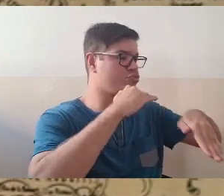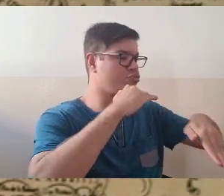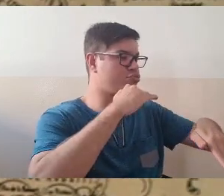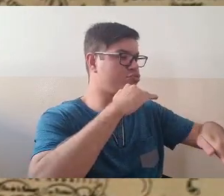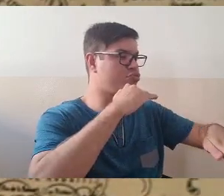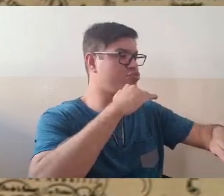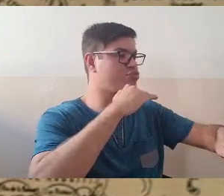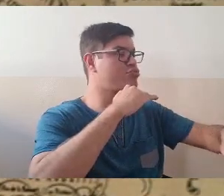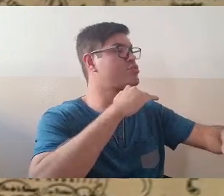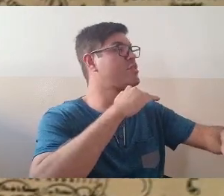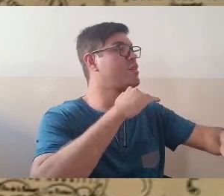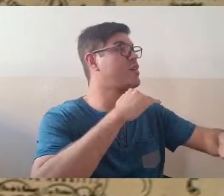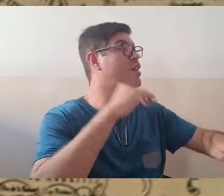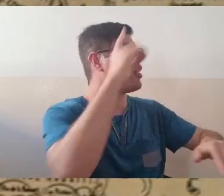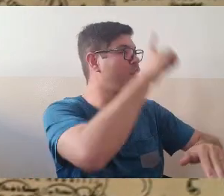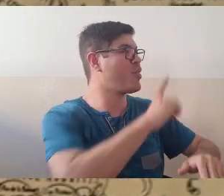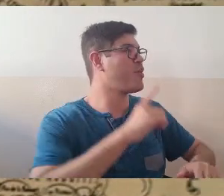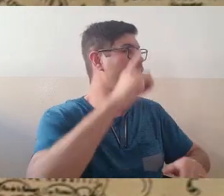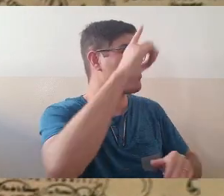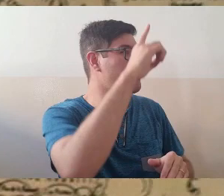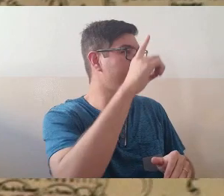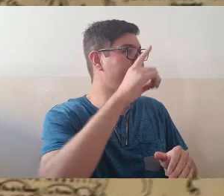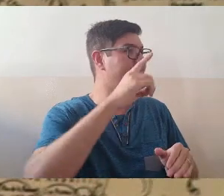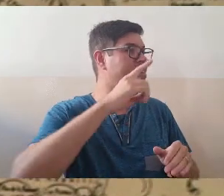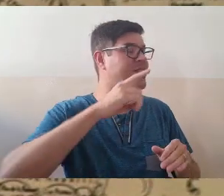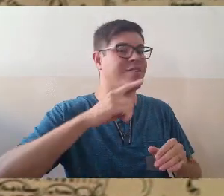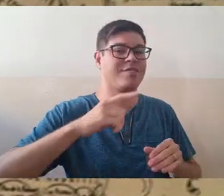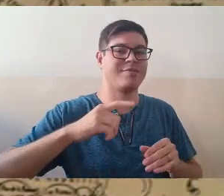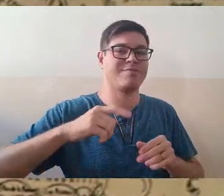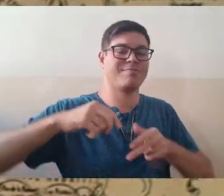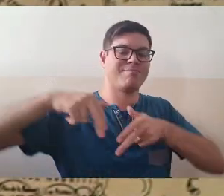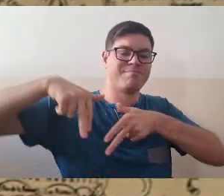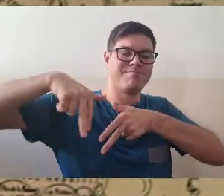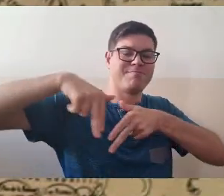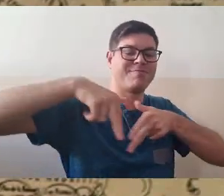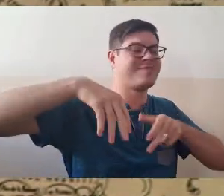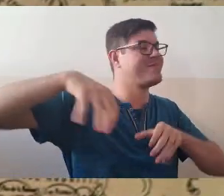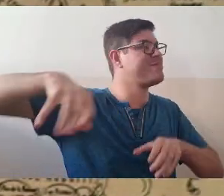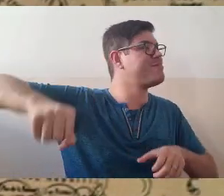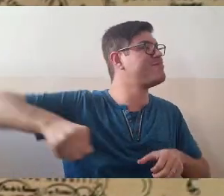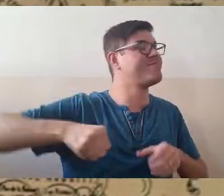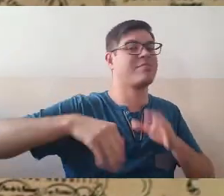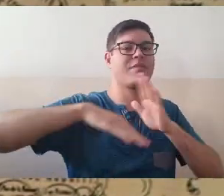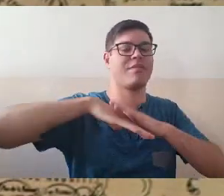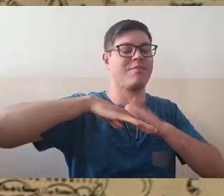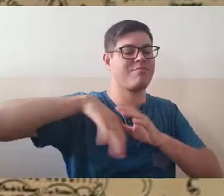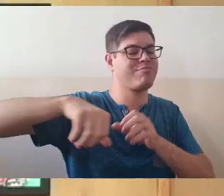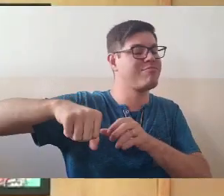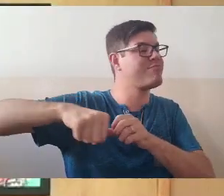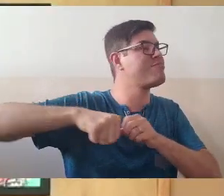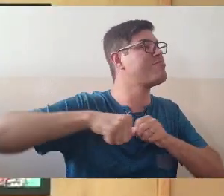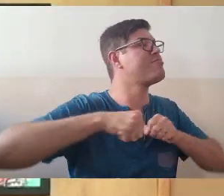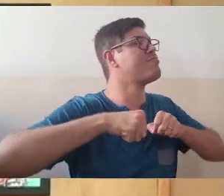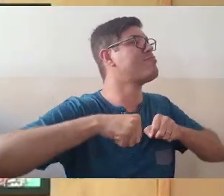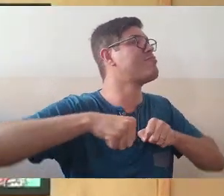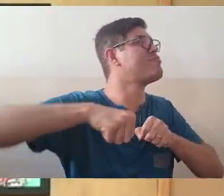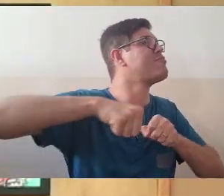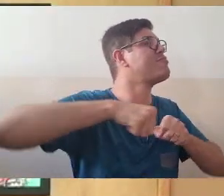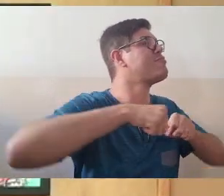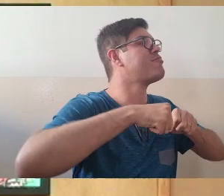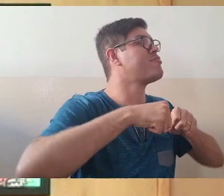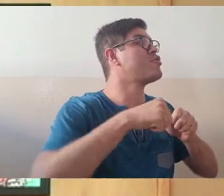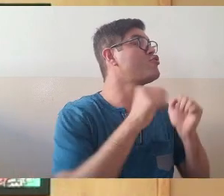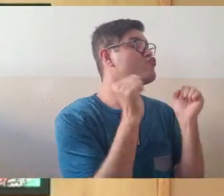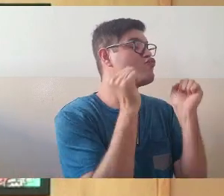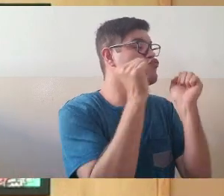e todos os domingos meu pai e minha mãe pegavam pela mão para levar para ver a banda. Ali é Álvares Cabral. É isso, descendo a prefeitura. Ali. Pedro